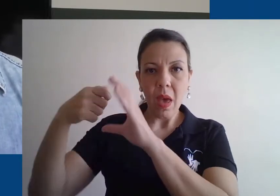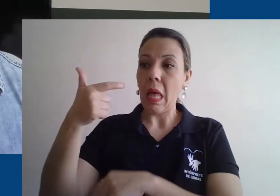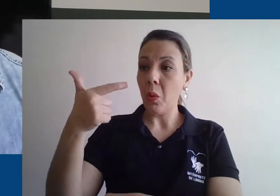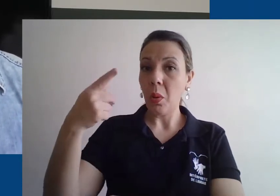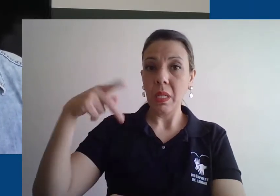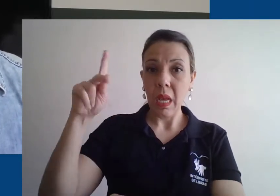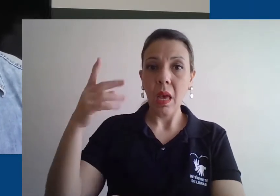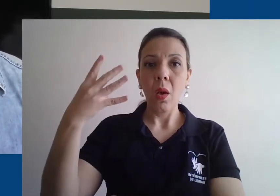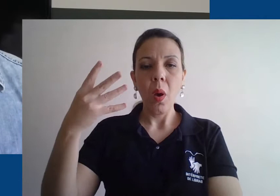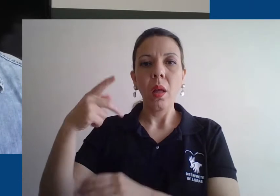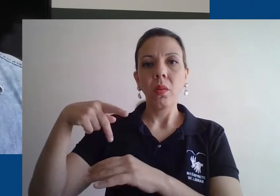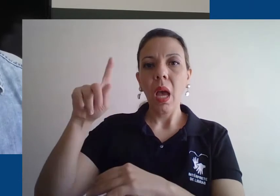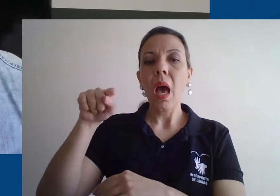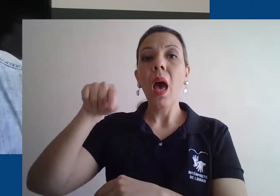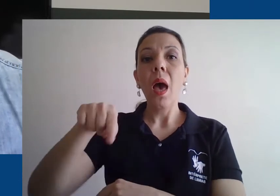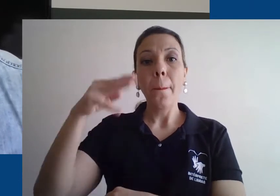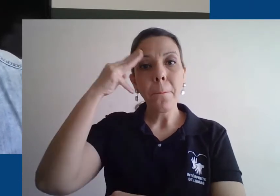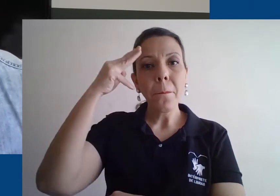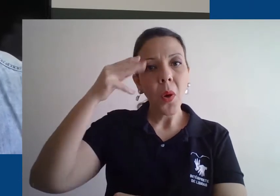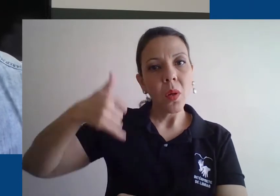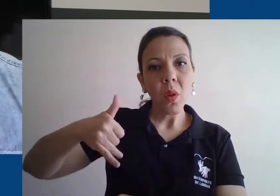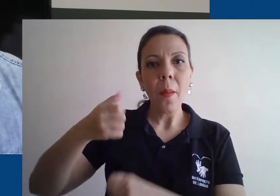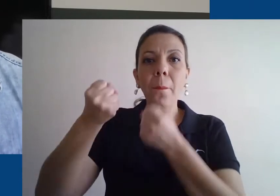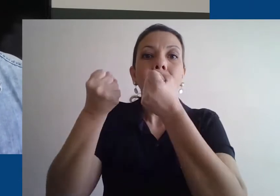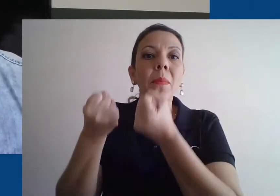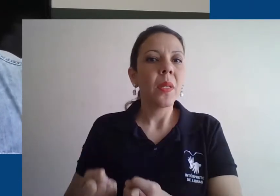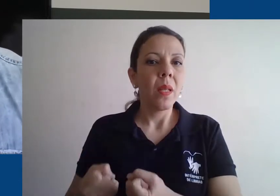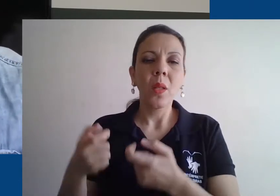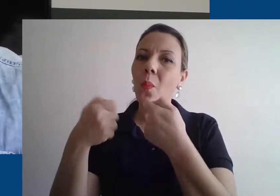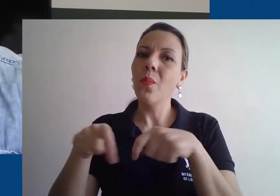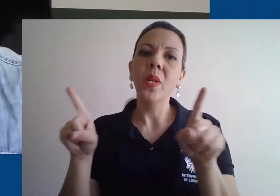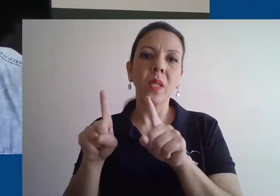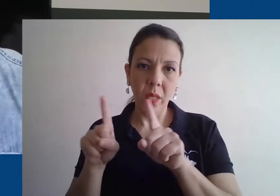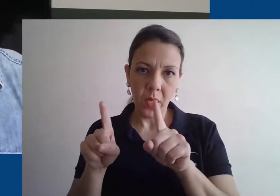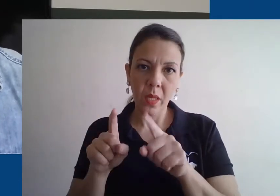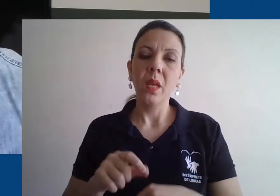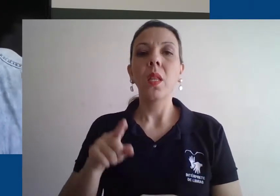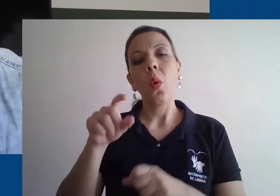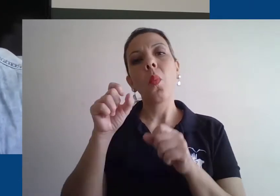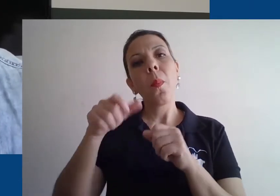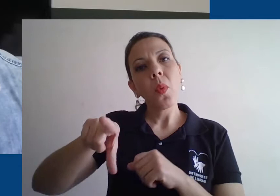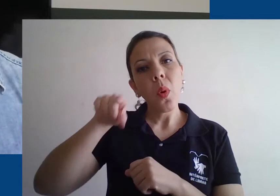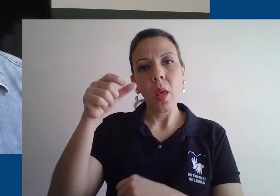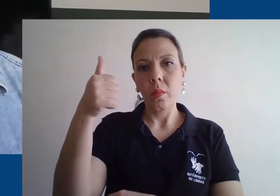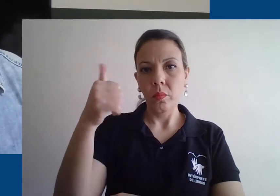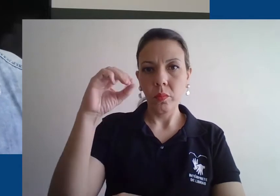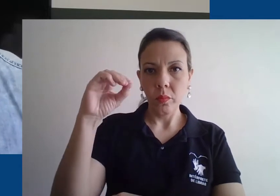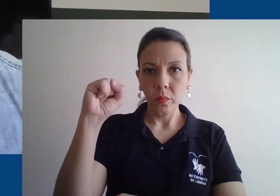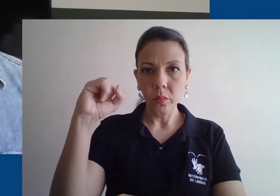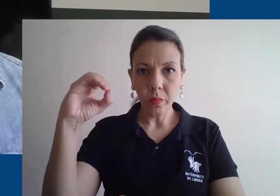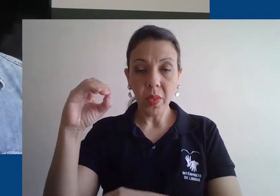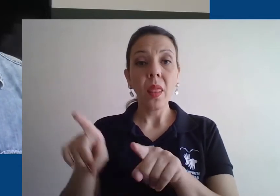bom? Então vamos focar aí em 1080, 30 fps ou 30 kps, pode aparecer também, que é quadros por segundo ou frames